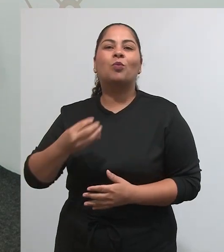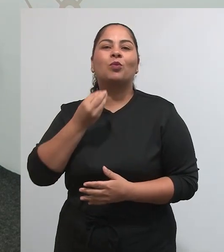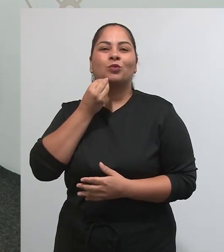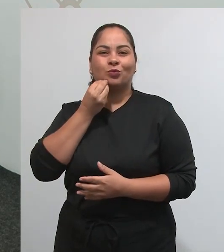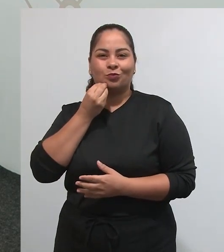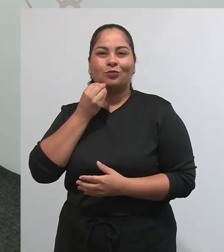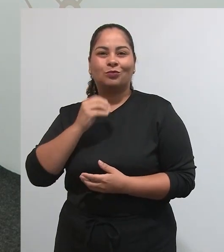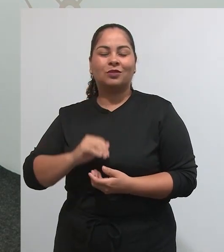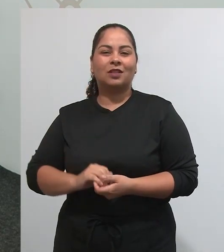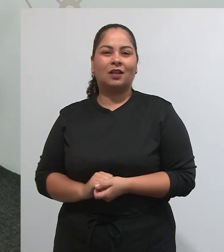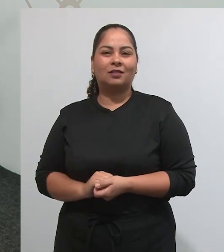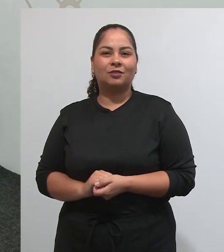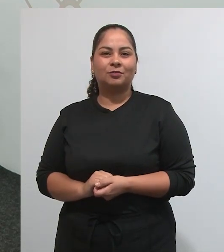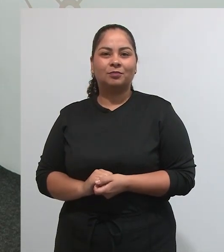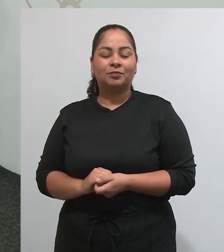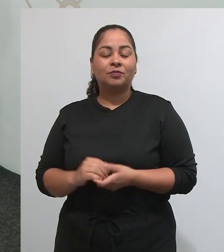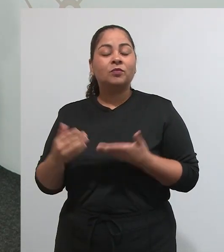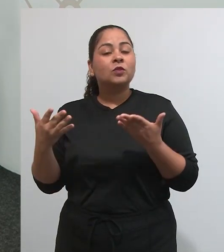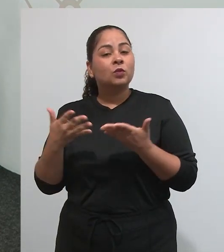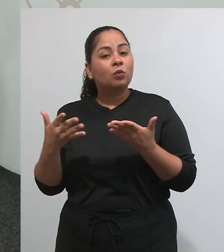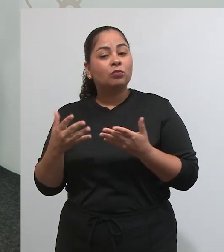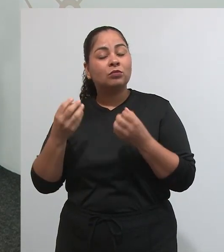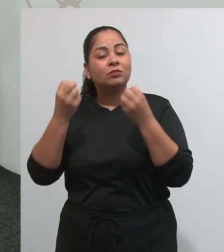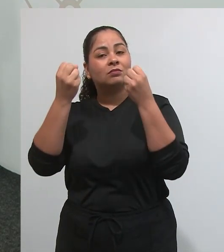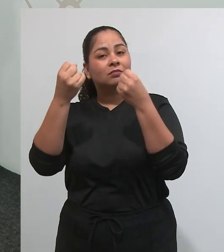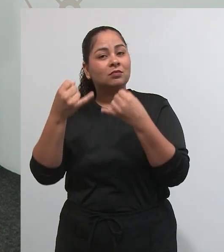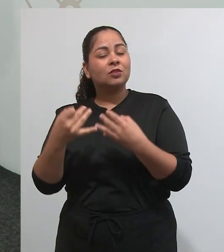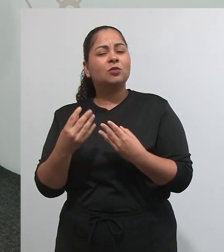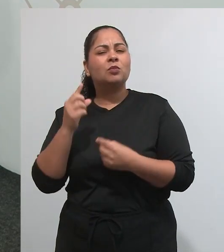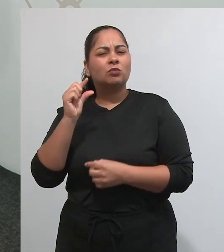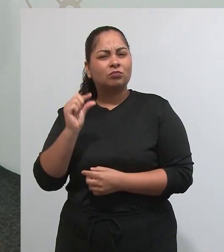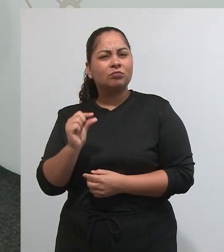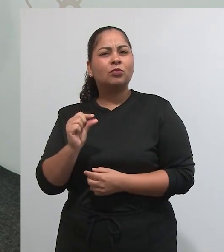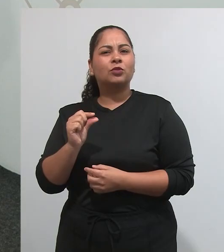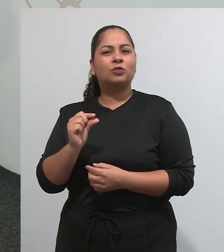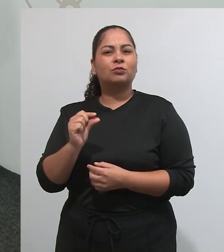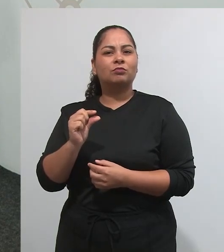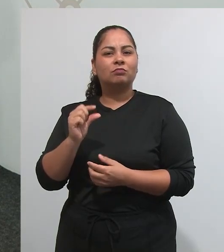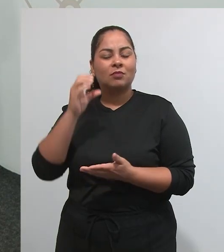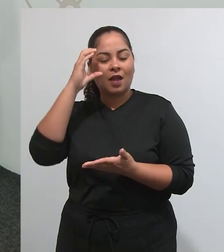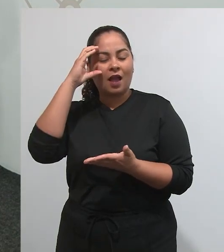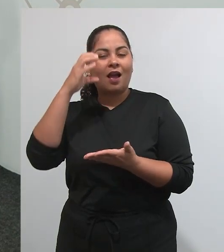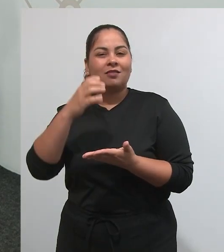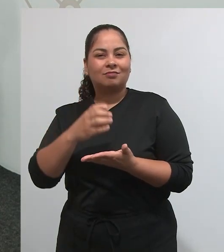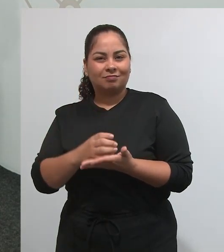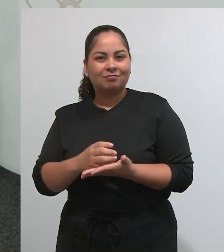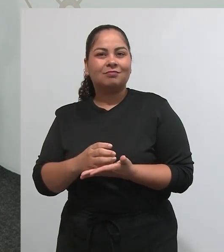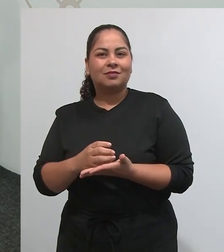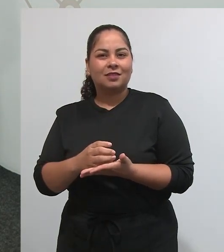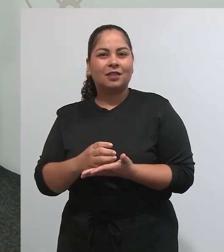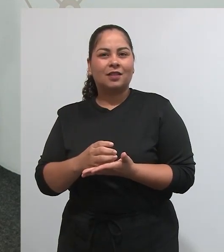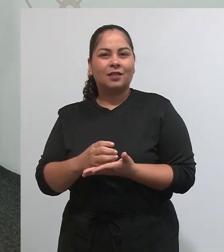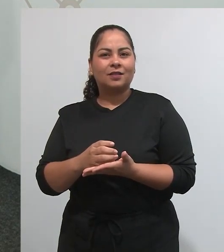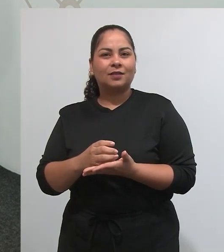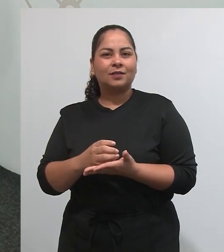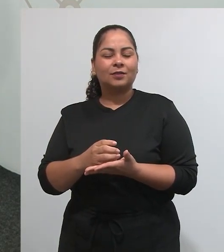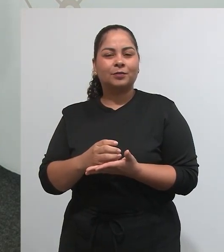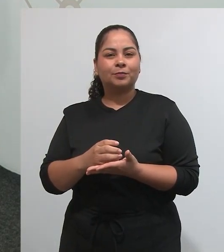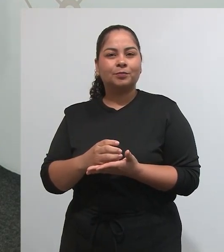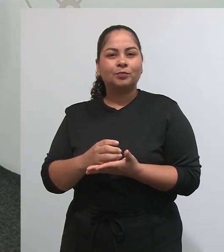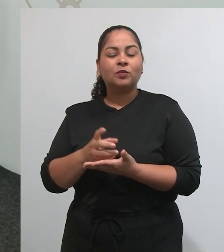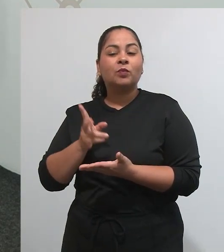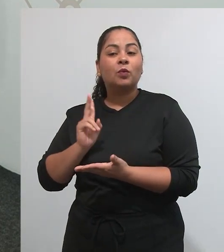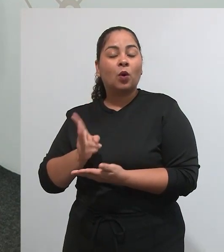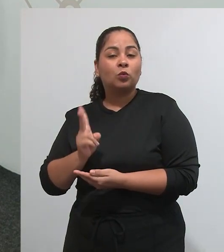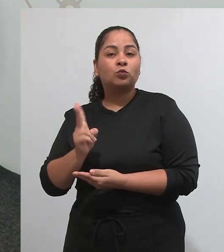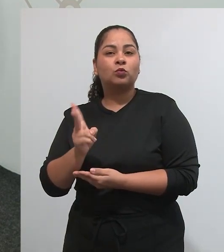Então, relata para a gente aí o teor do trabalho do professor Odirley e a